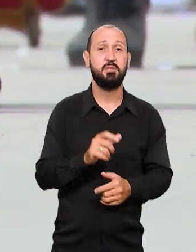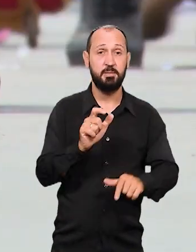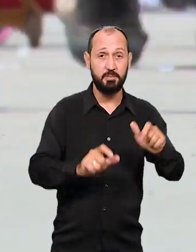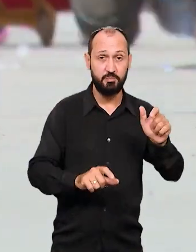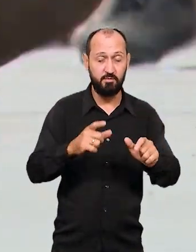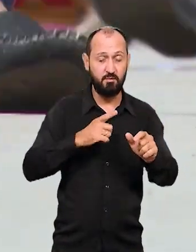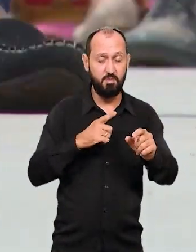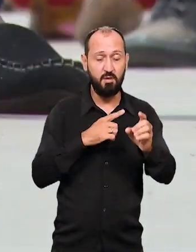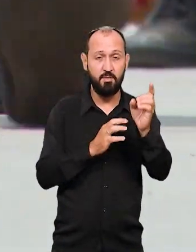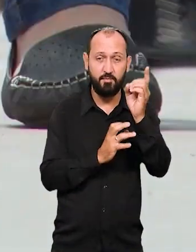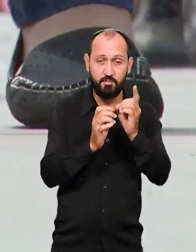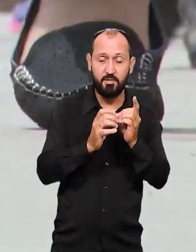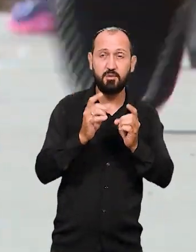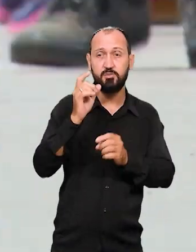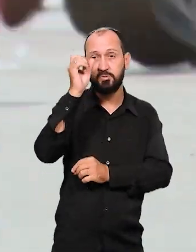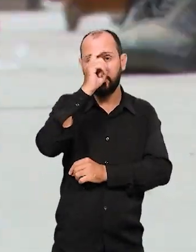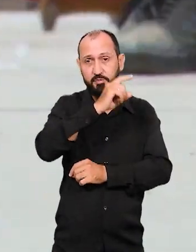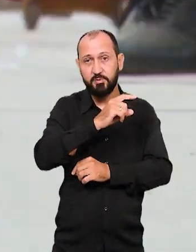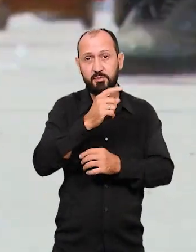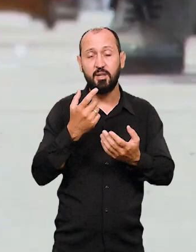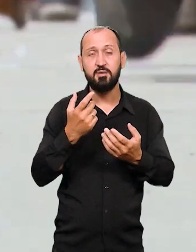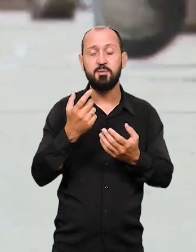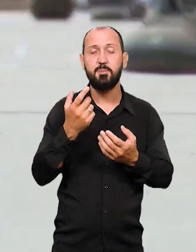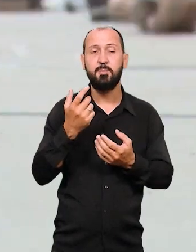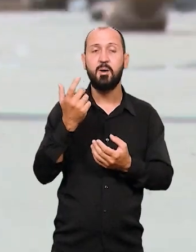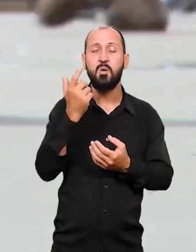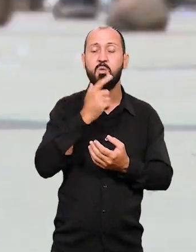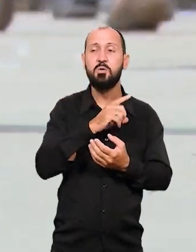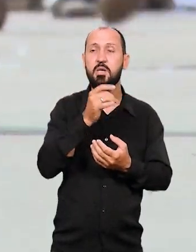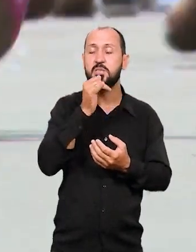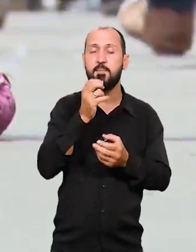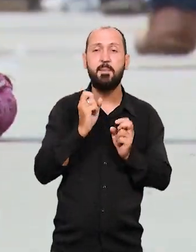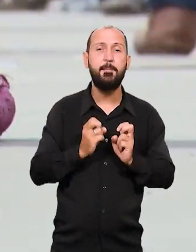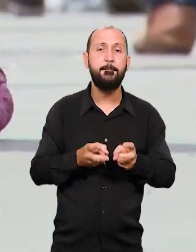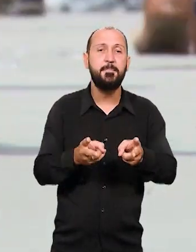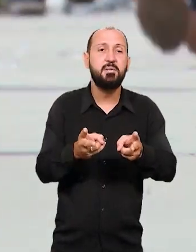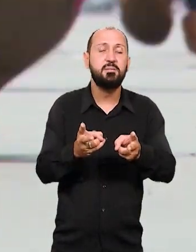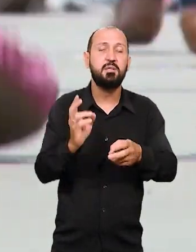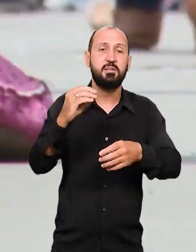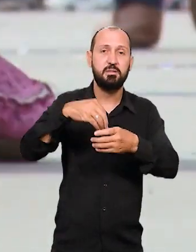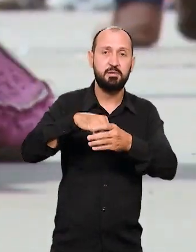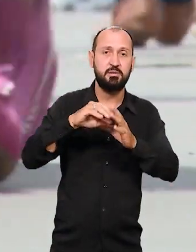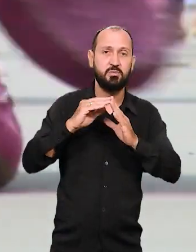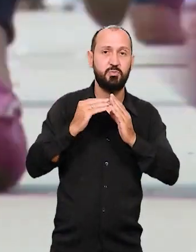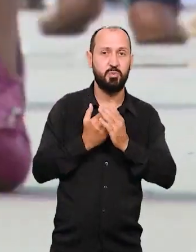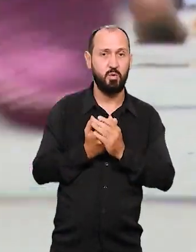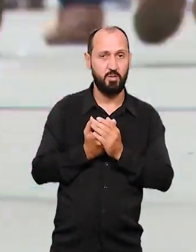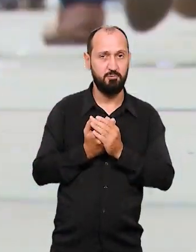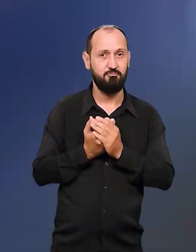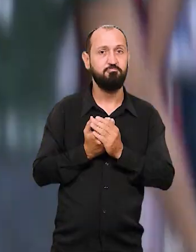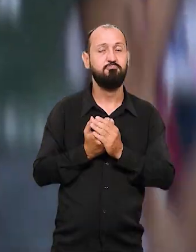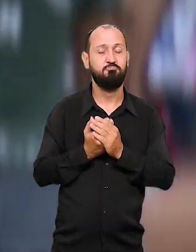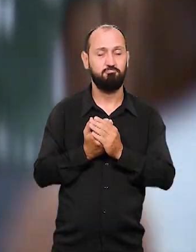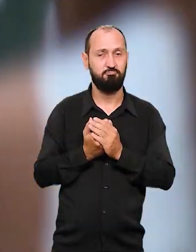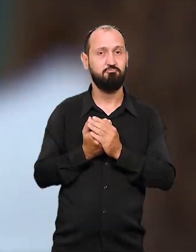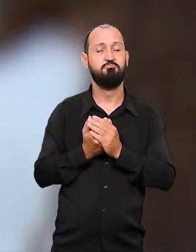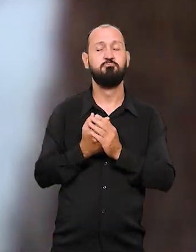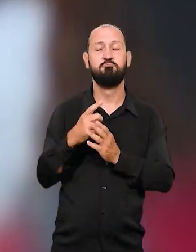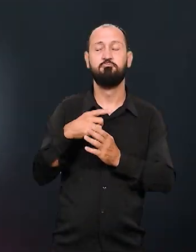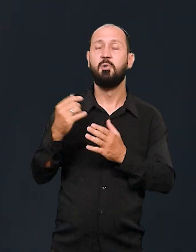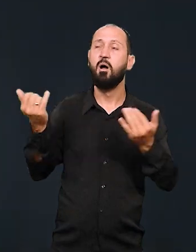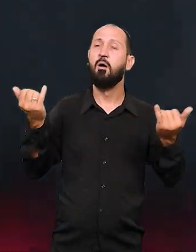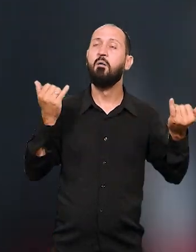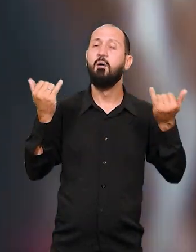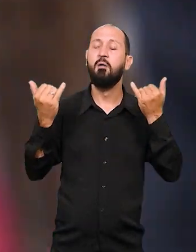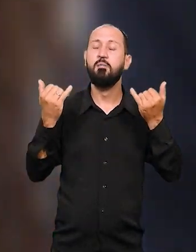As pessoas que vivem com HIV continuam tendo dificuldade para se manter na escola. Você veja, tem